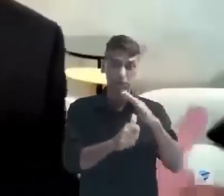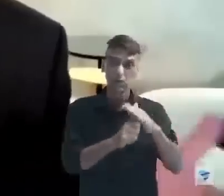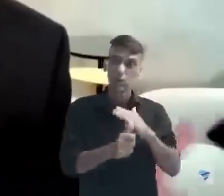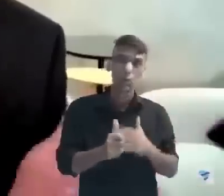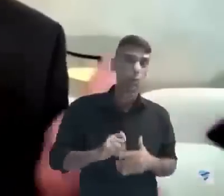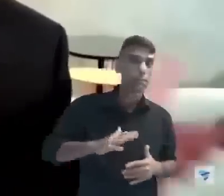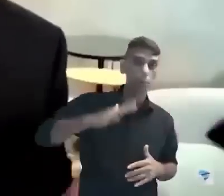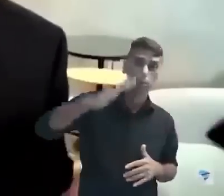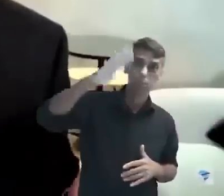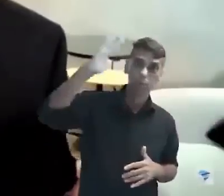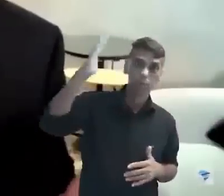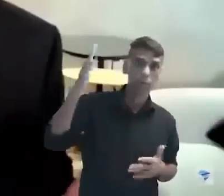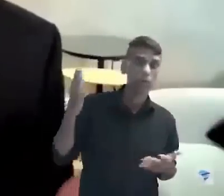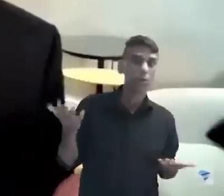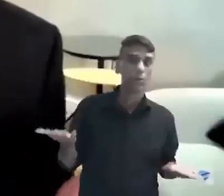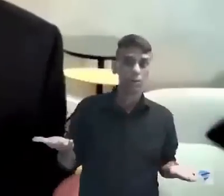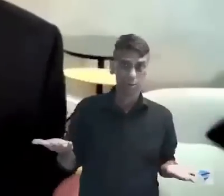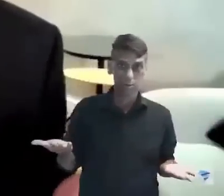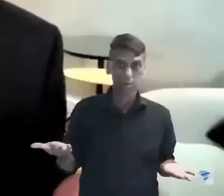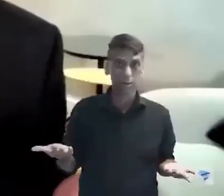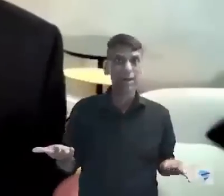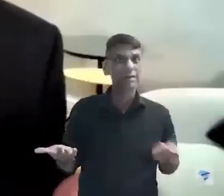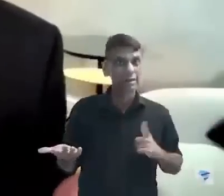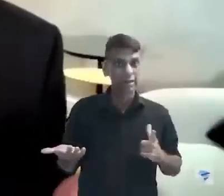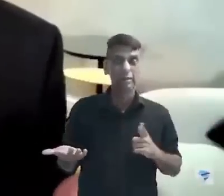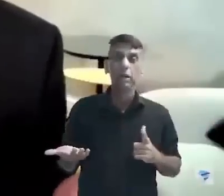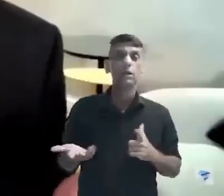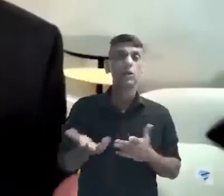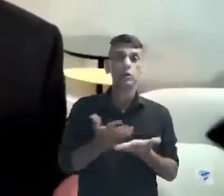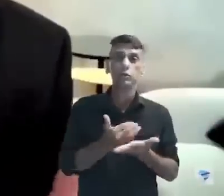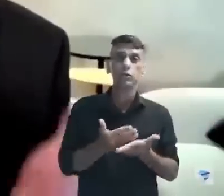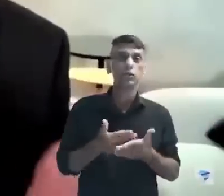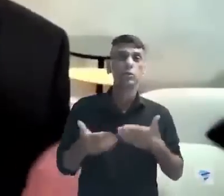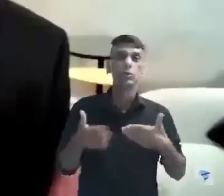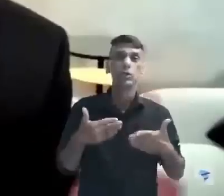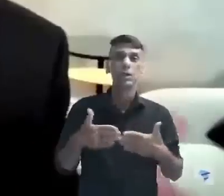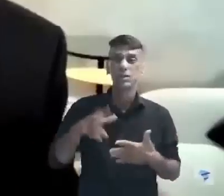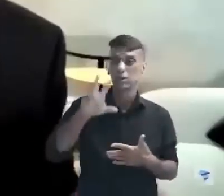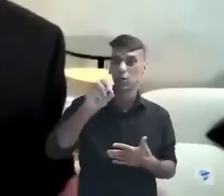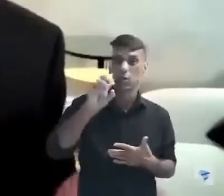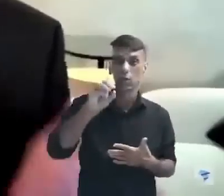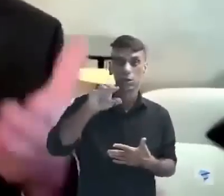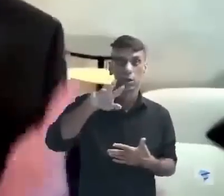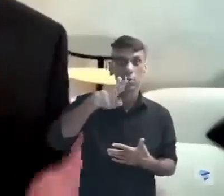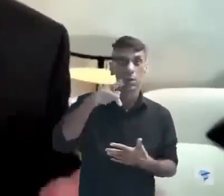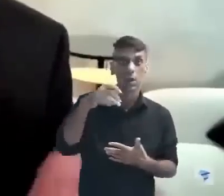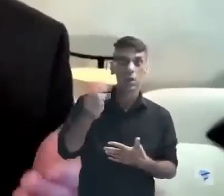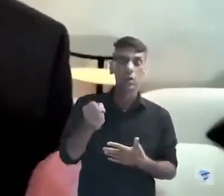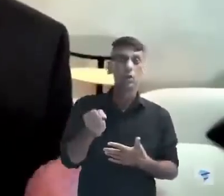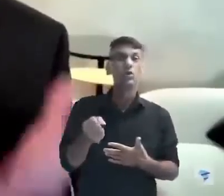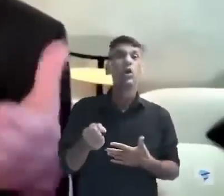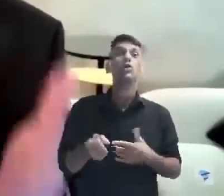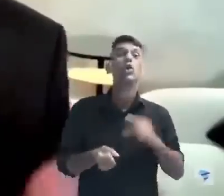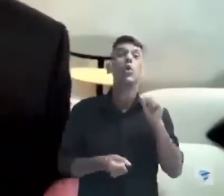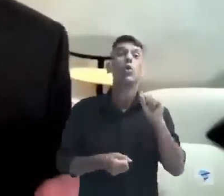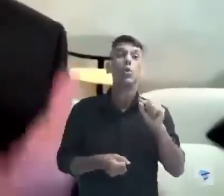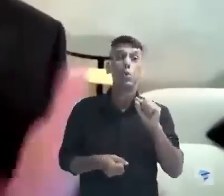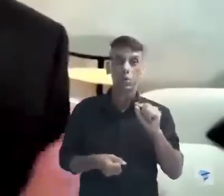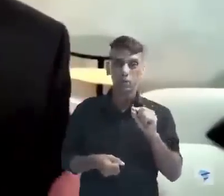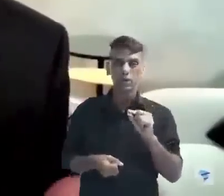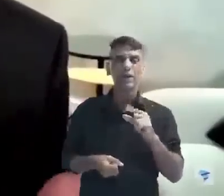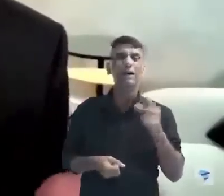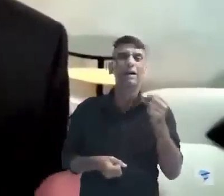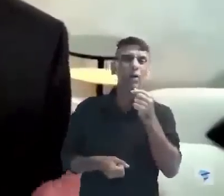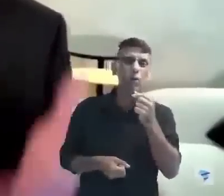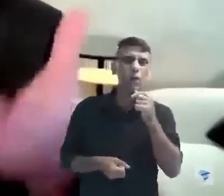cobram imposto sobre lucros e dividendos empresariais. 50 bilhões de renúncia fiscal em que Salmão queijo suíço e filé